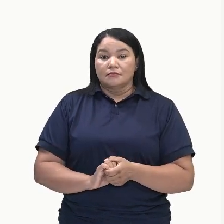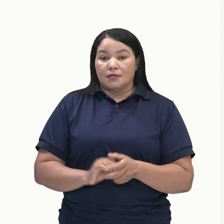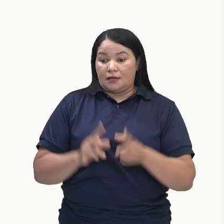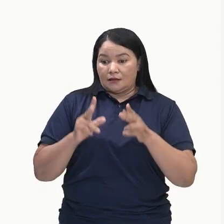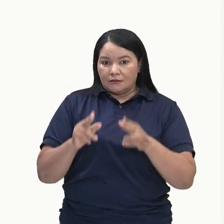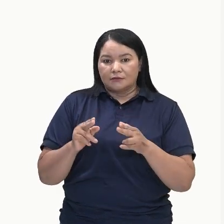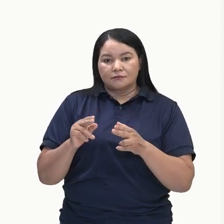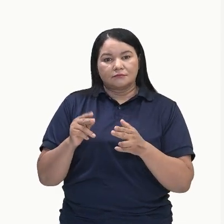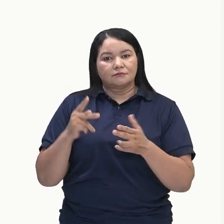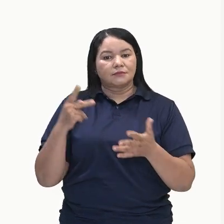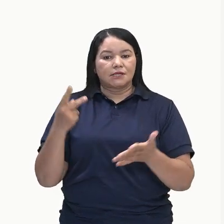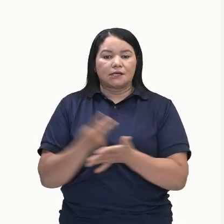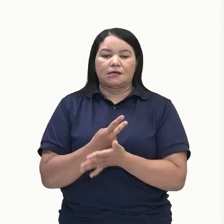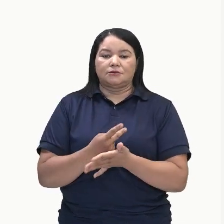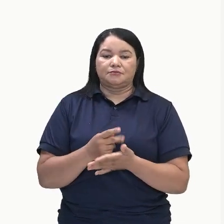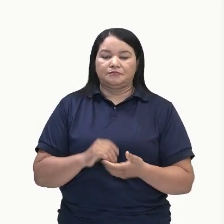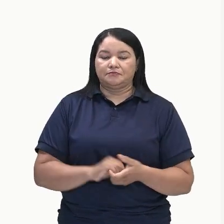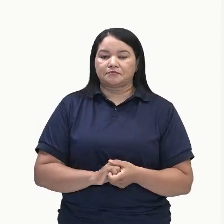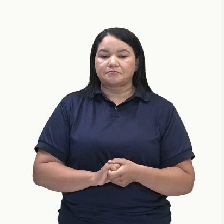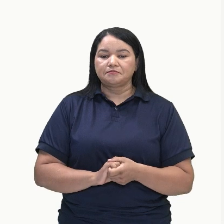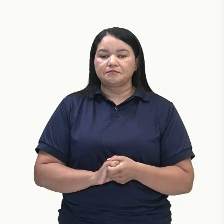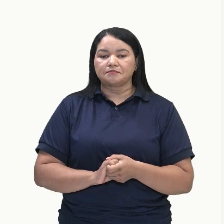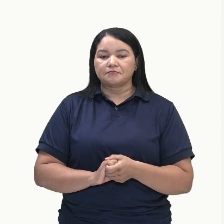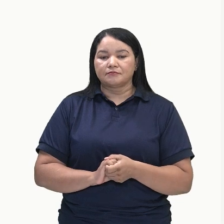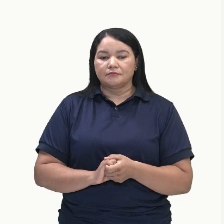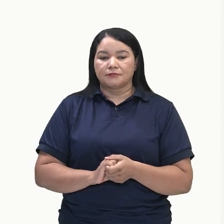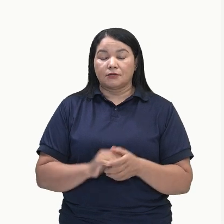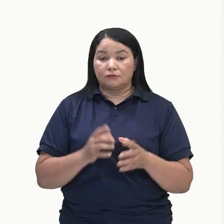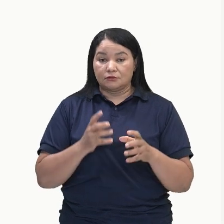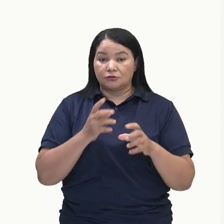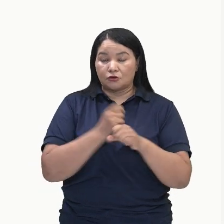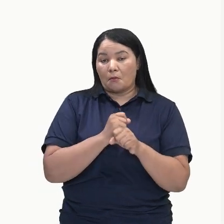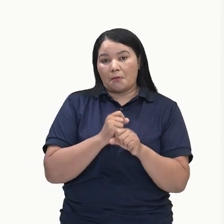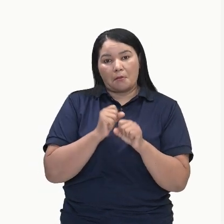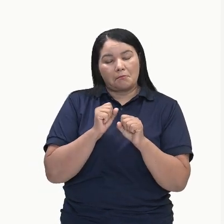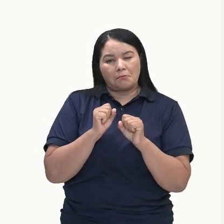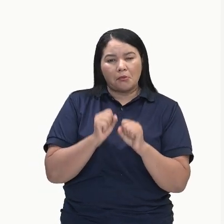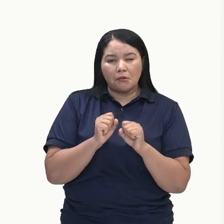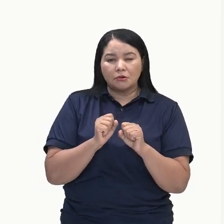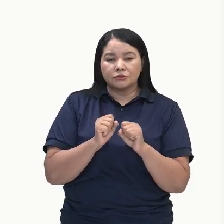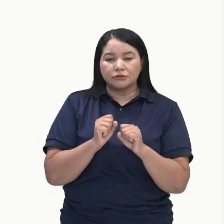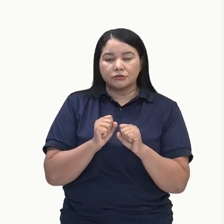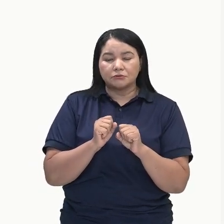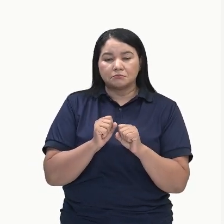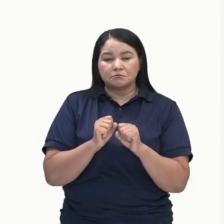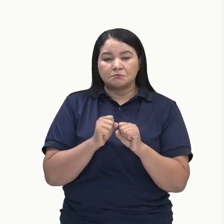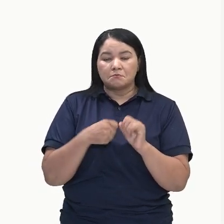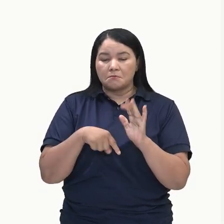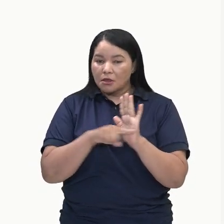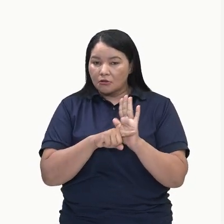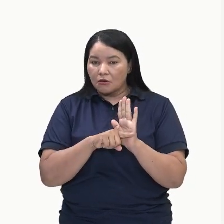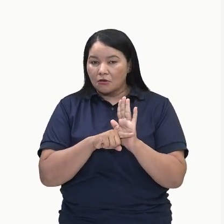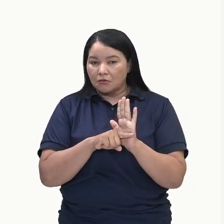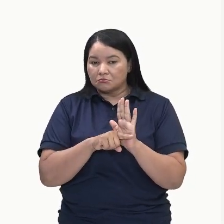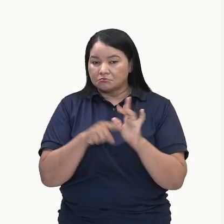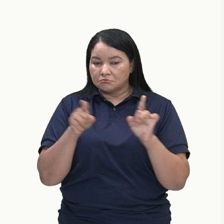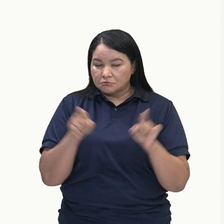na matemática. A soma desses dois lados pode ser menor